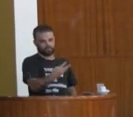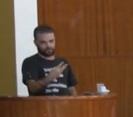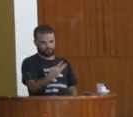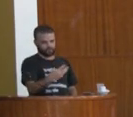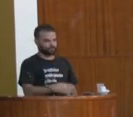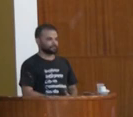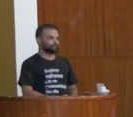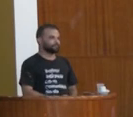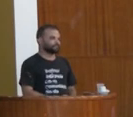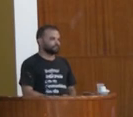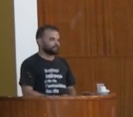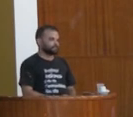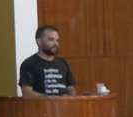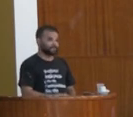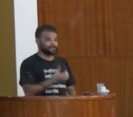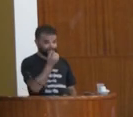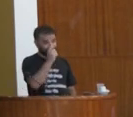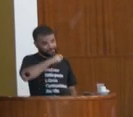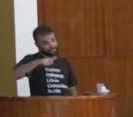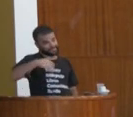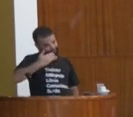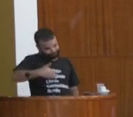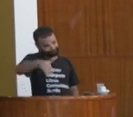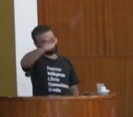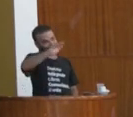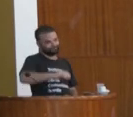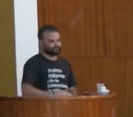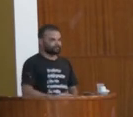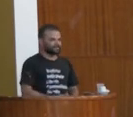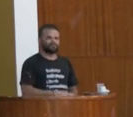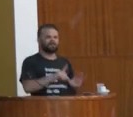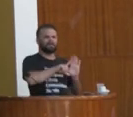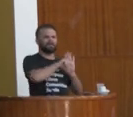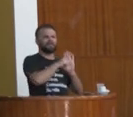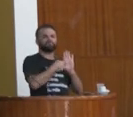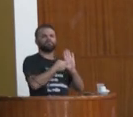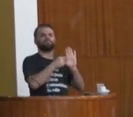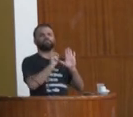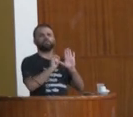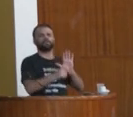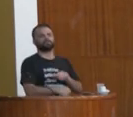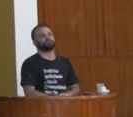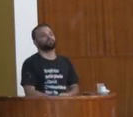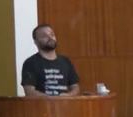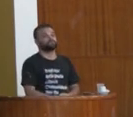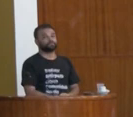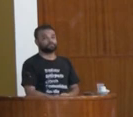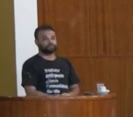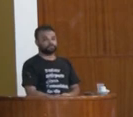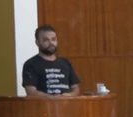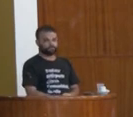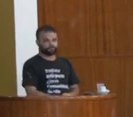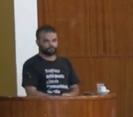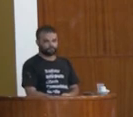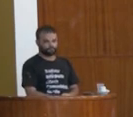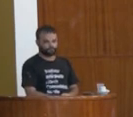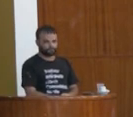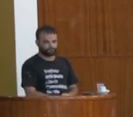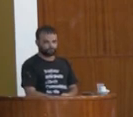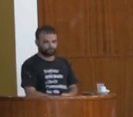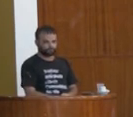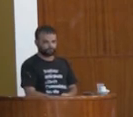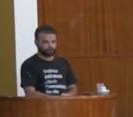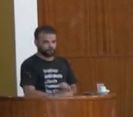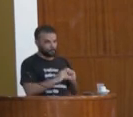dezembro de 2023, ou seja, são mais 6 meses. E o que diz essa lei, basicamente? ela diz que para o poder